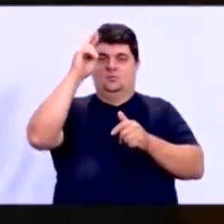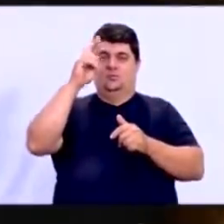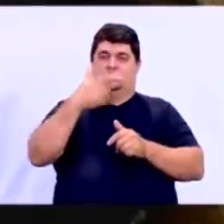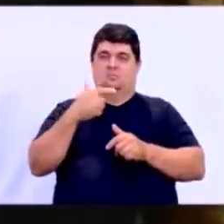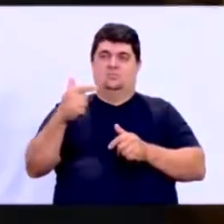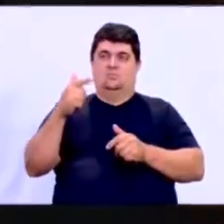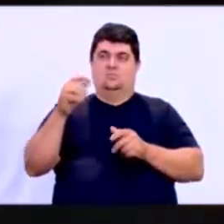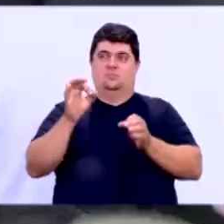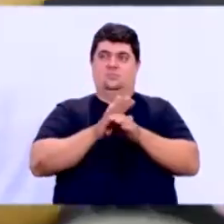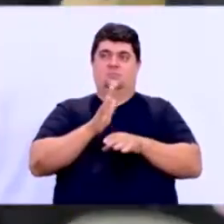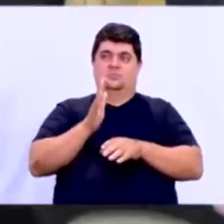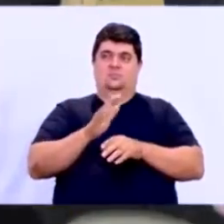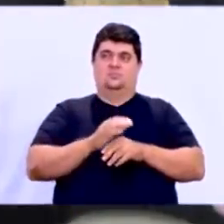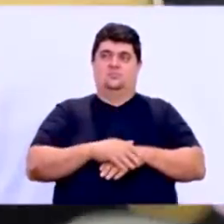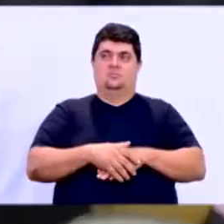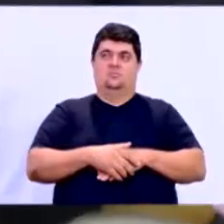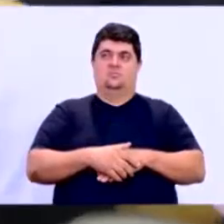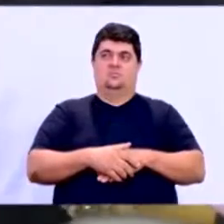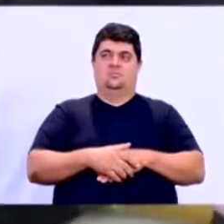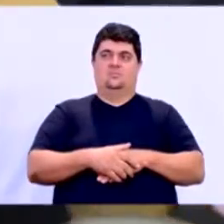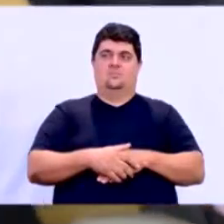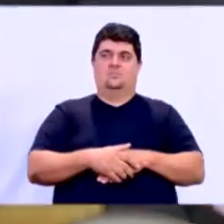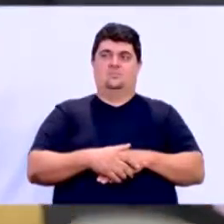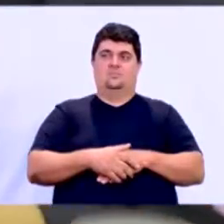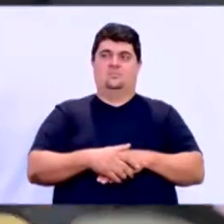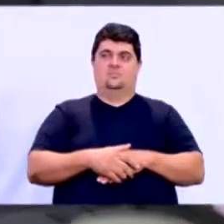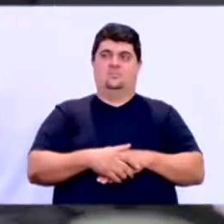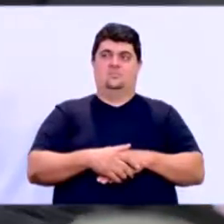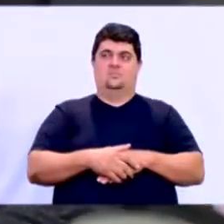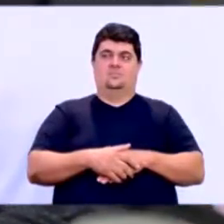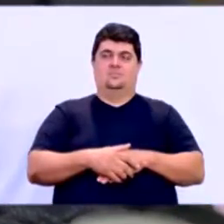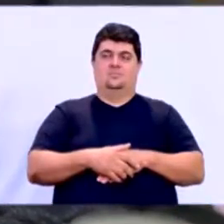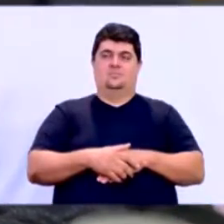é? Diga que não tem.